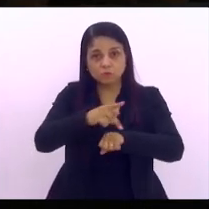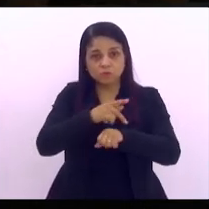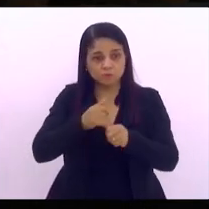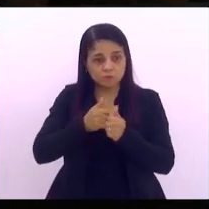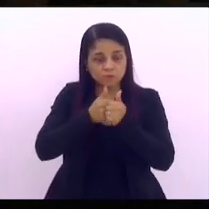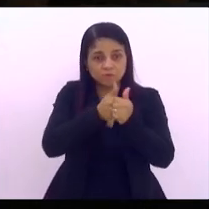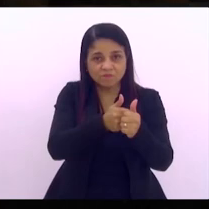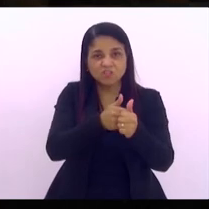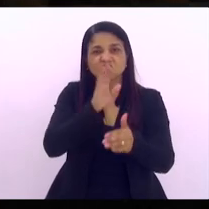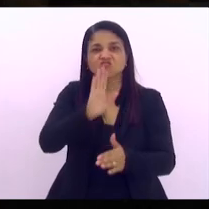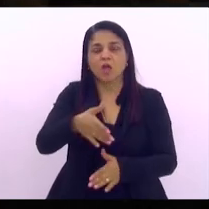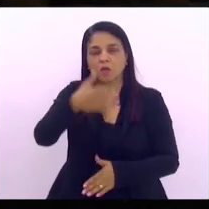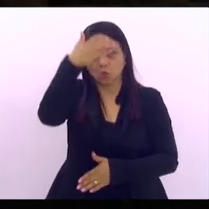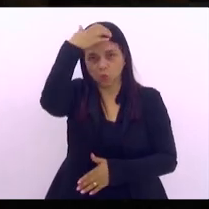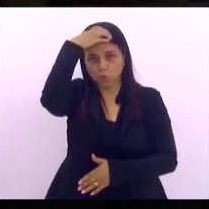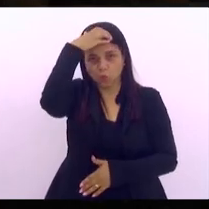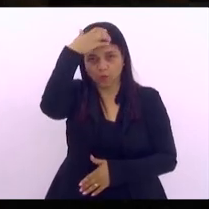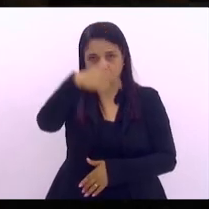já é ocupado.